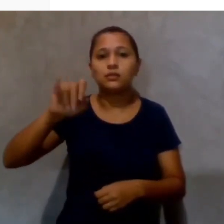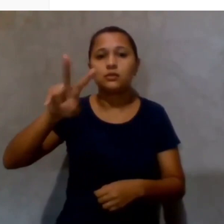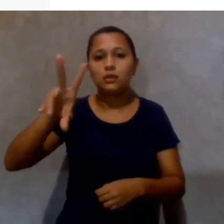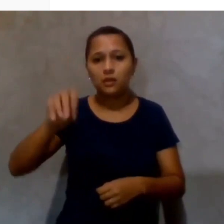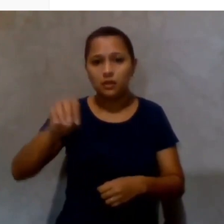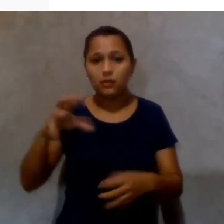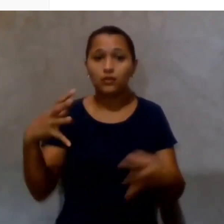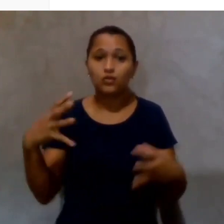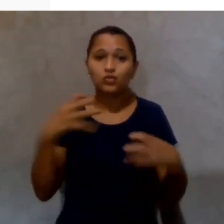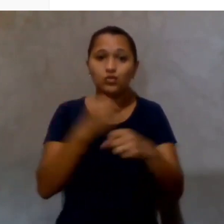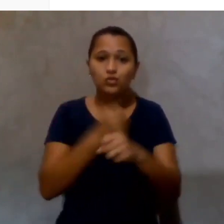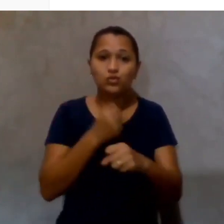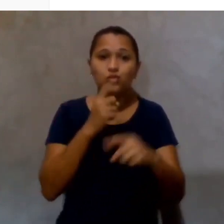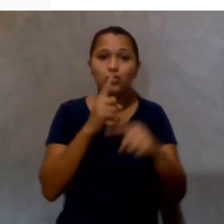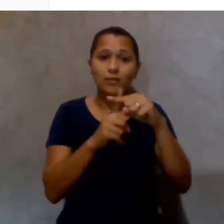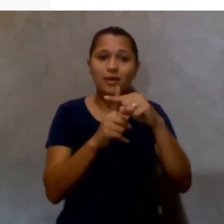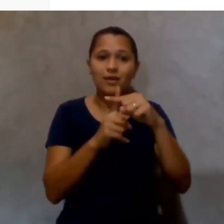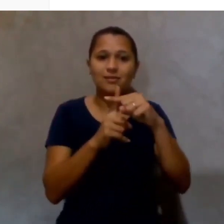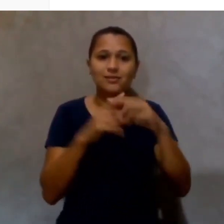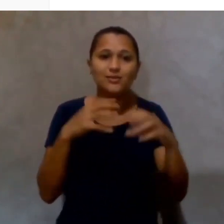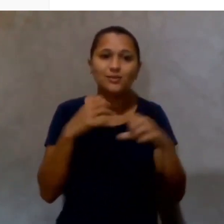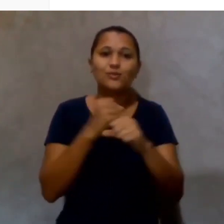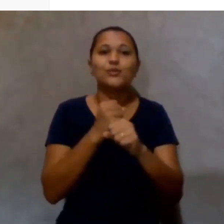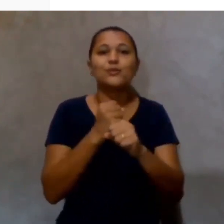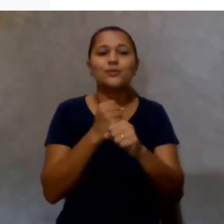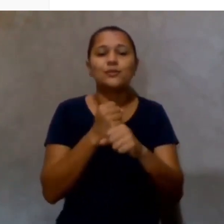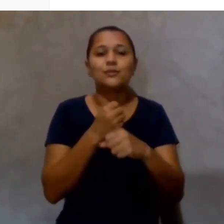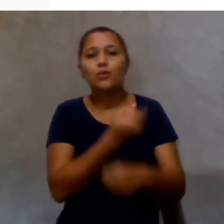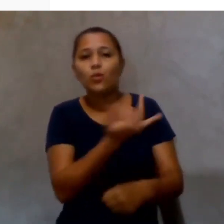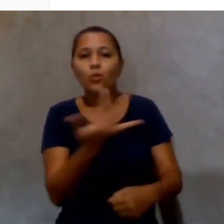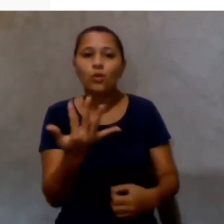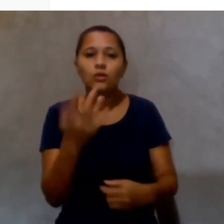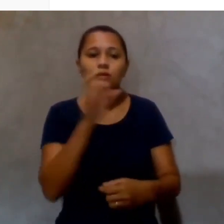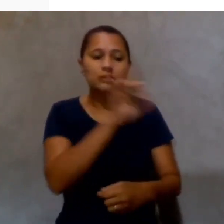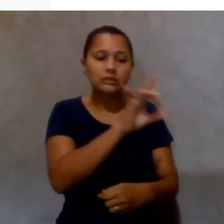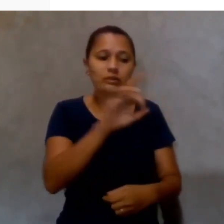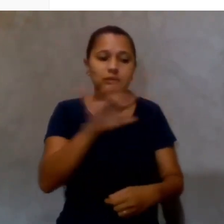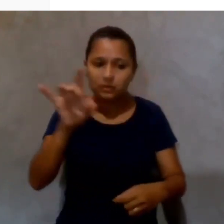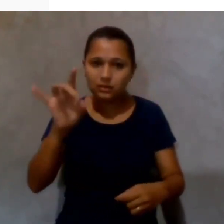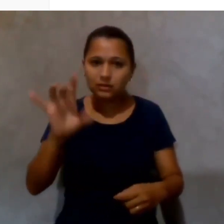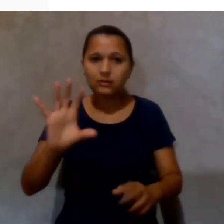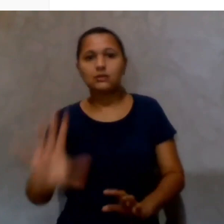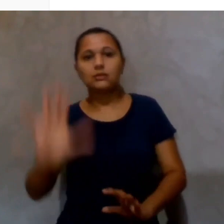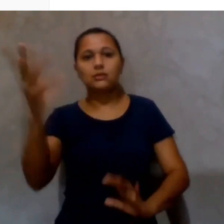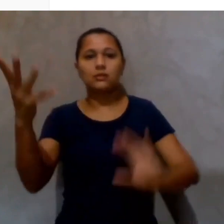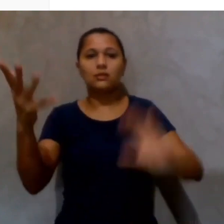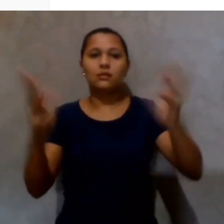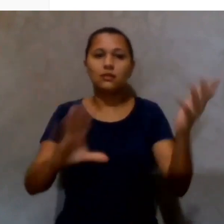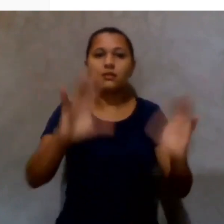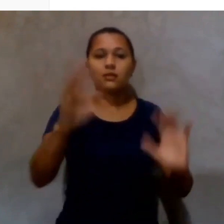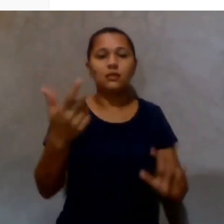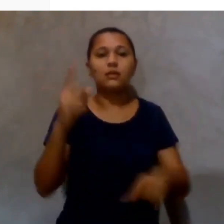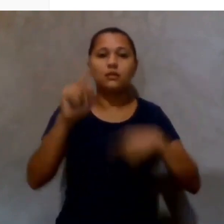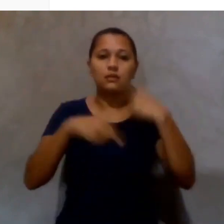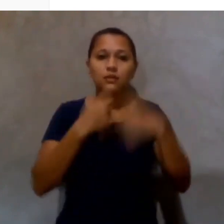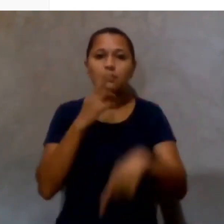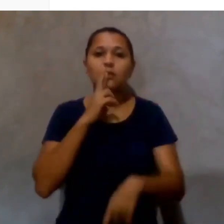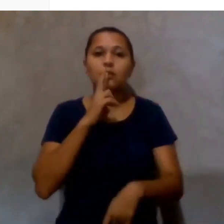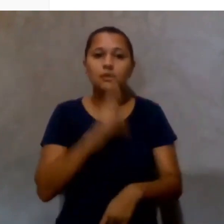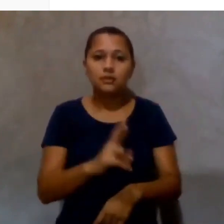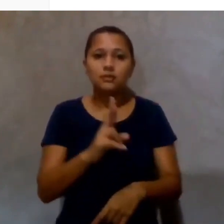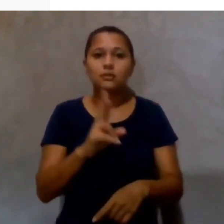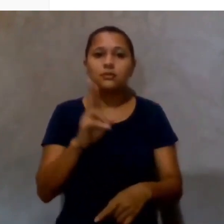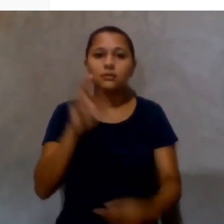vamos somar as probabilidades de ocorrência de cada situação para obtermos